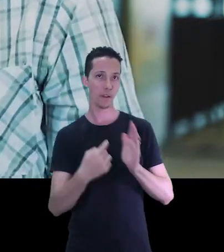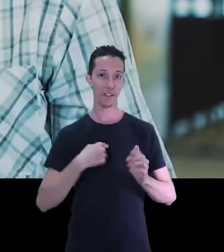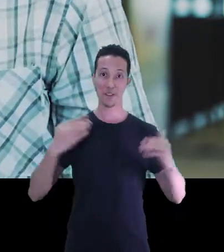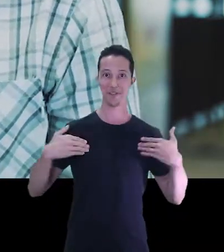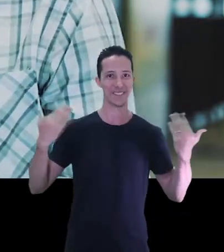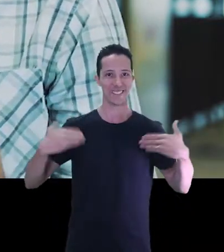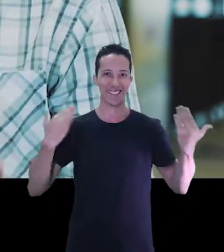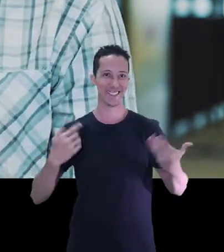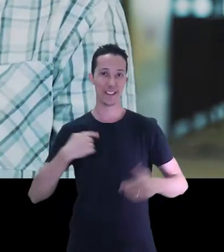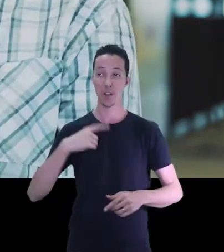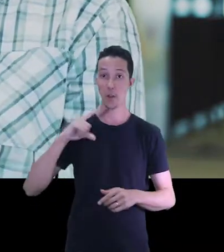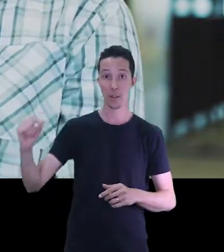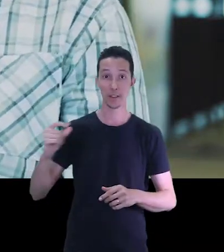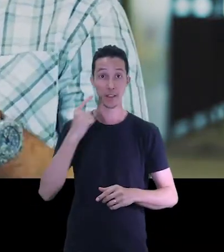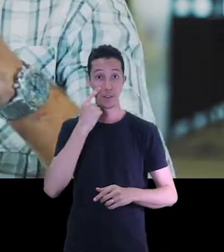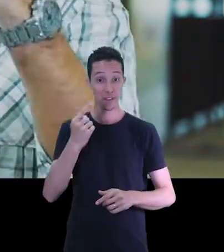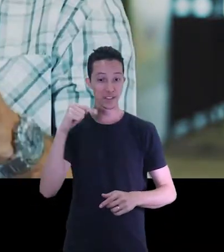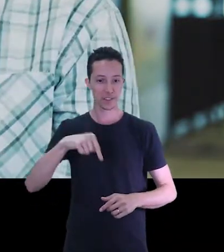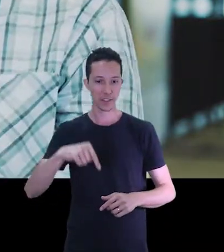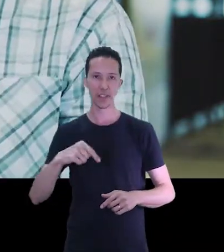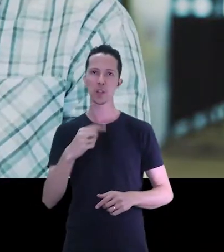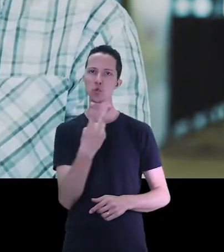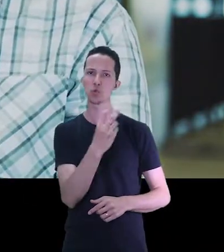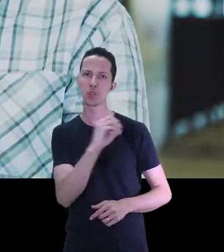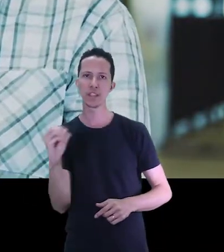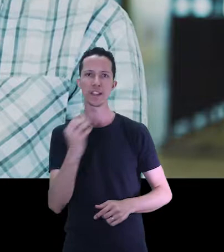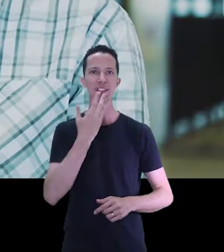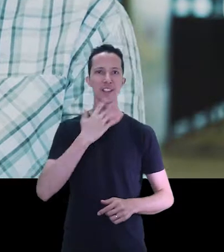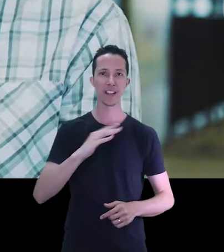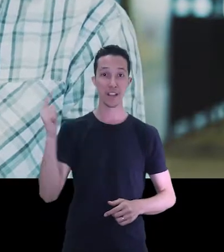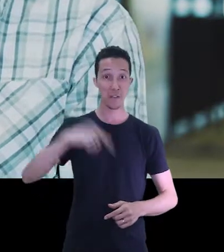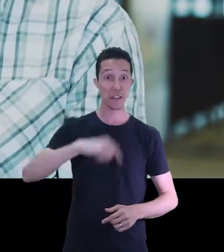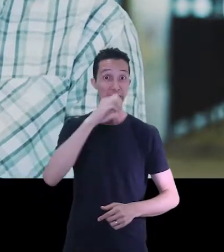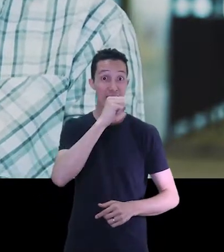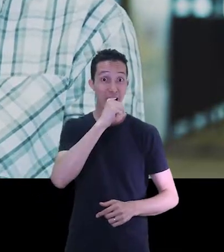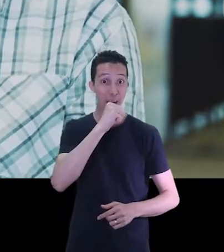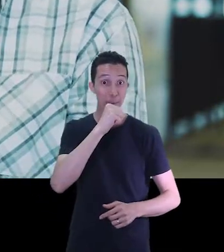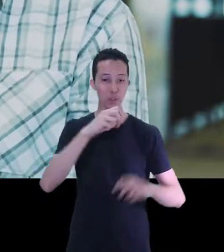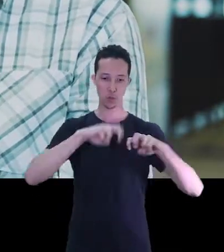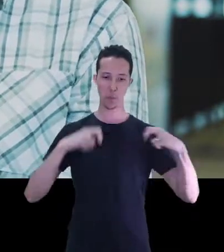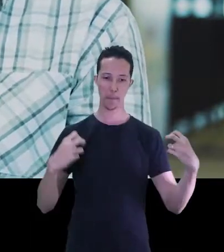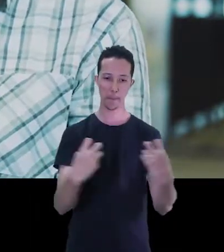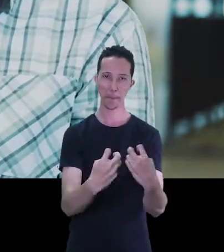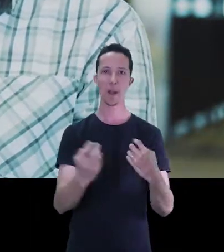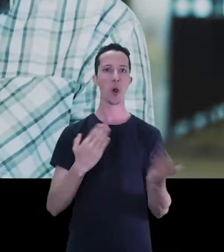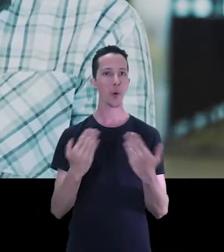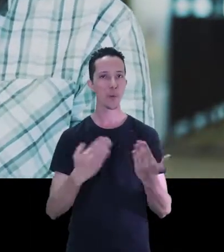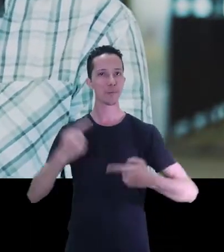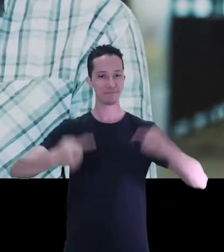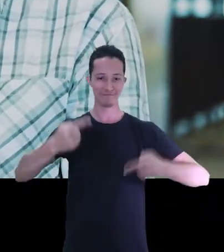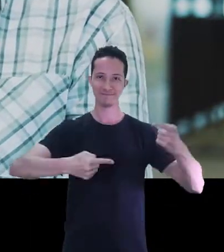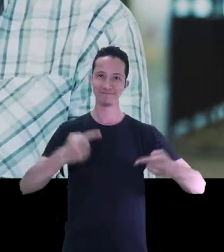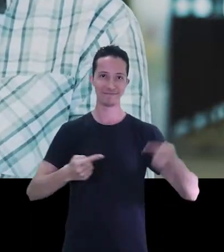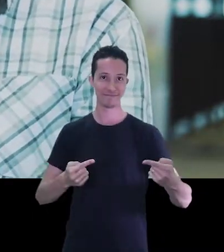saio daqui exultante quando eu vejo 200, 300 crianças vindo aqui num sábado fazer um debate. Agora, eu tenho certeza que eles